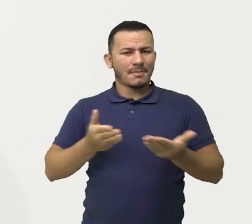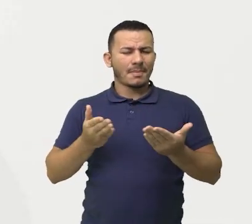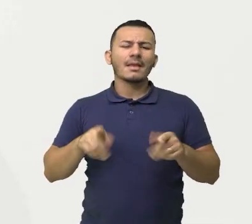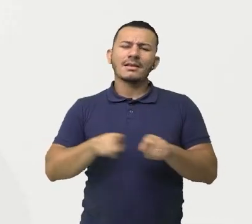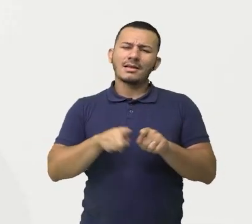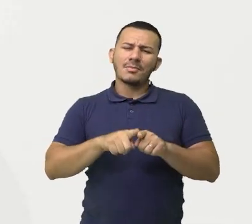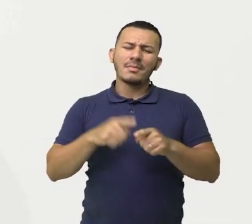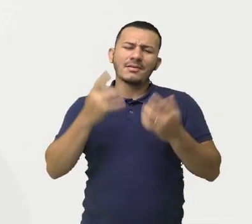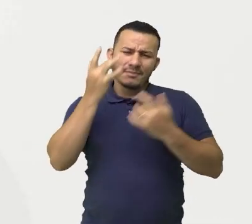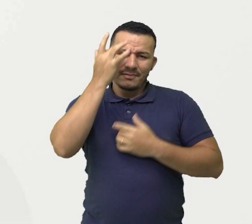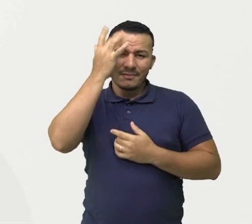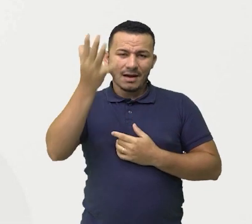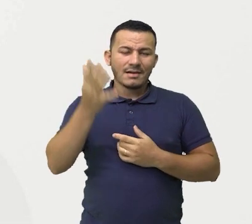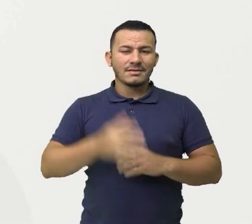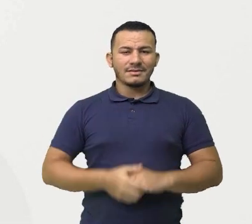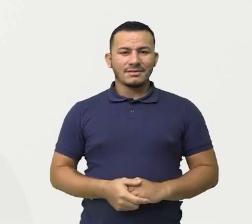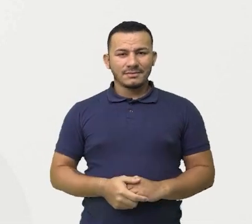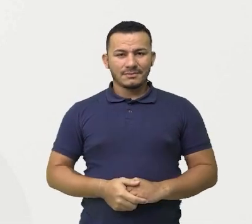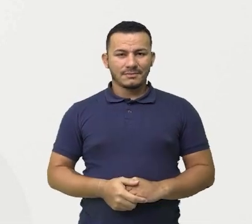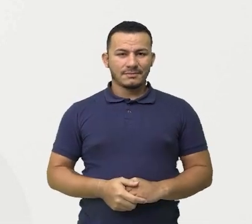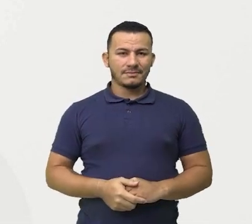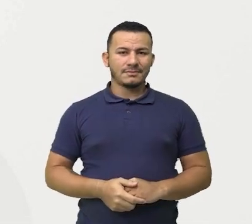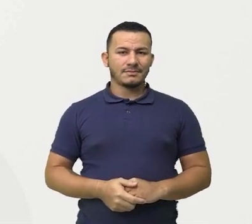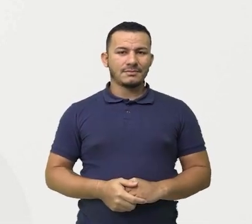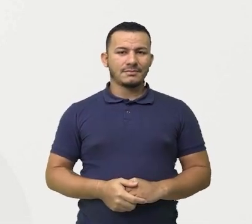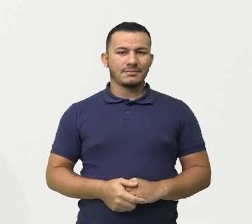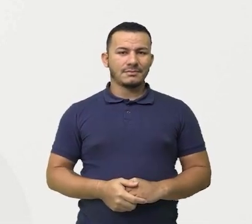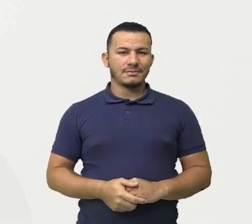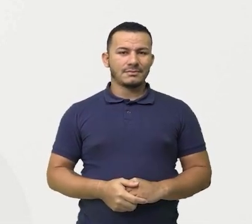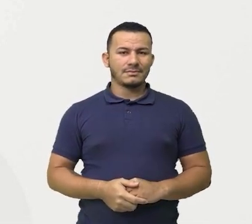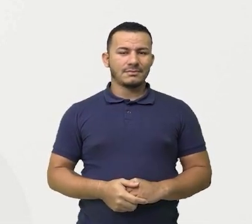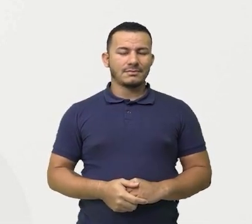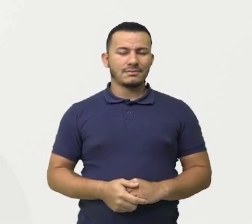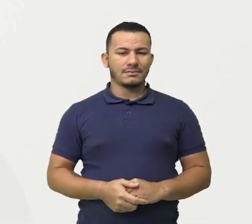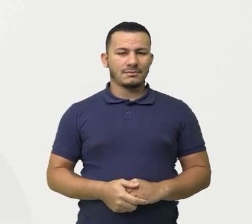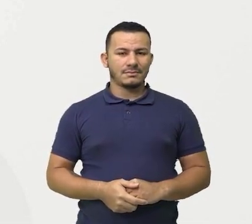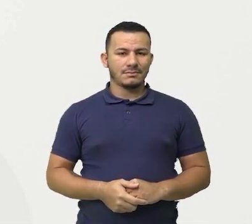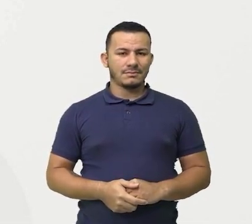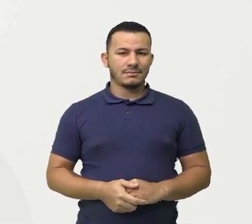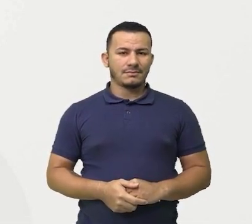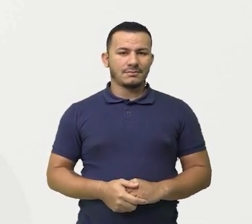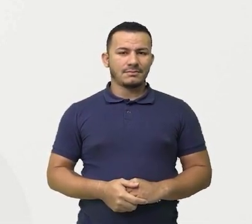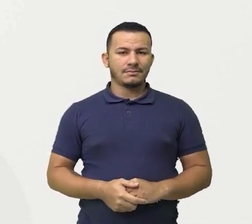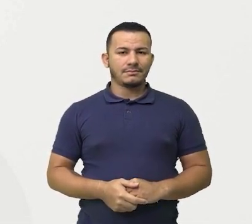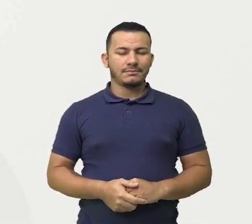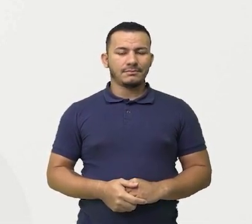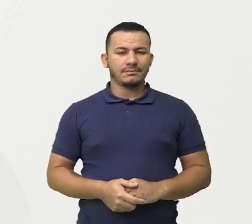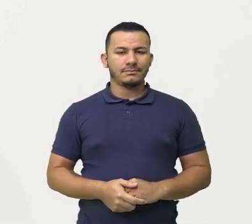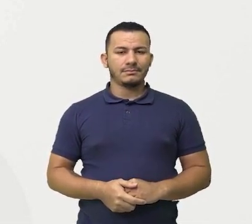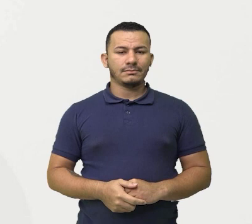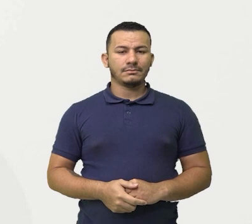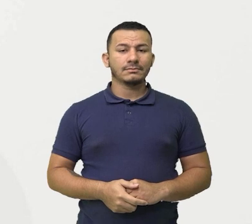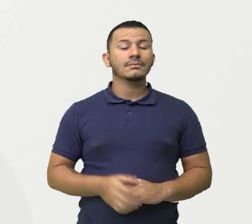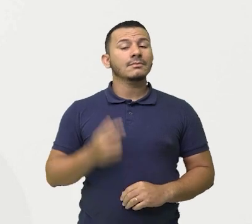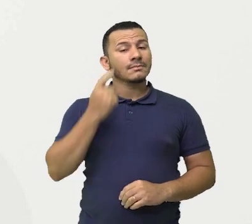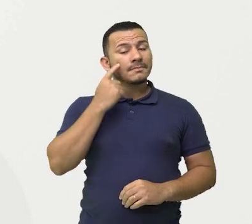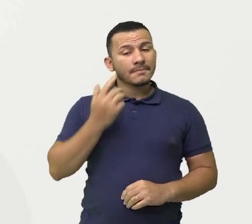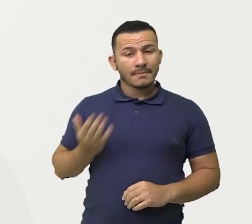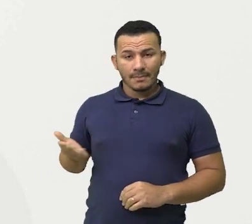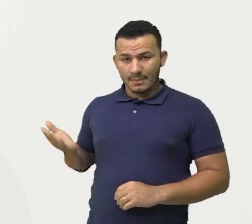bem tranquilo e a gente vai compreender bem legal aí essa resolução aí desse problema.